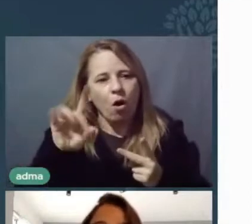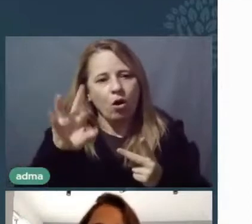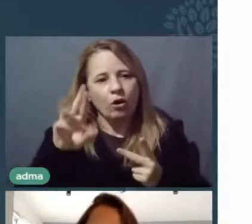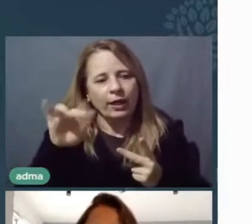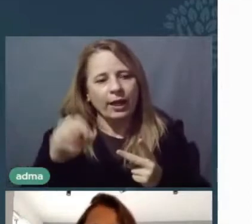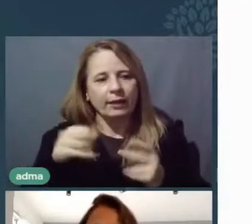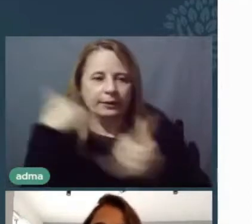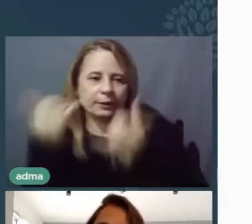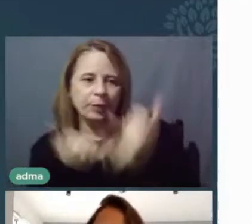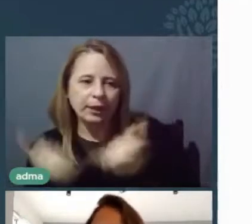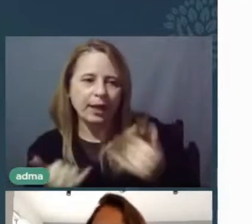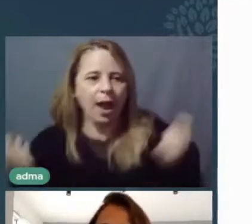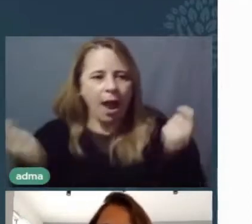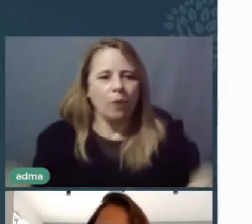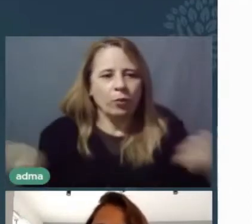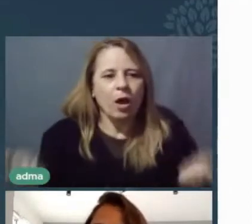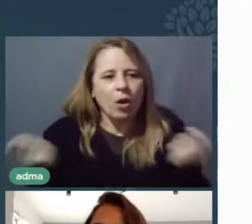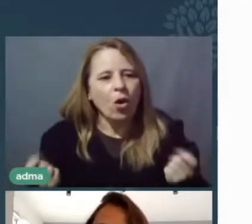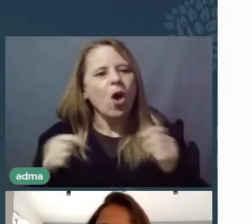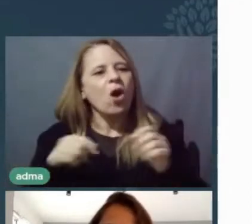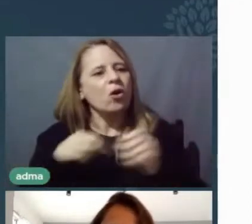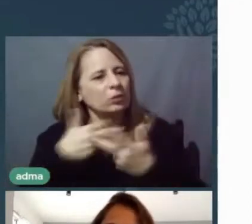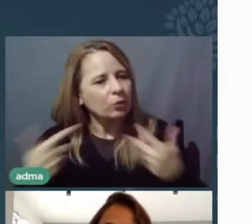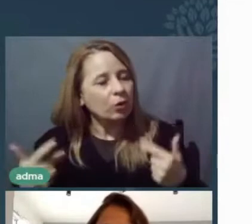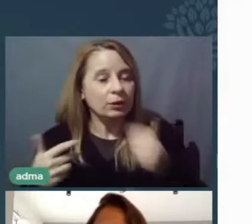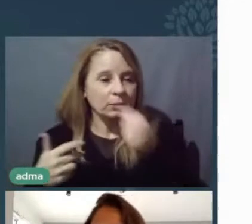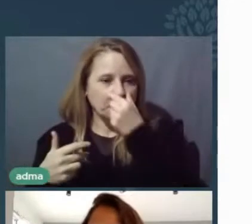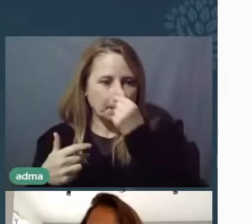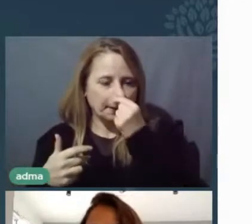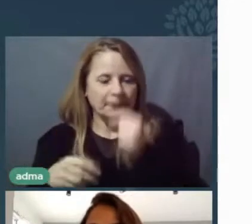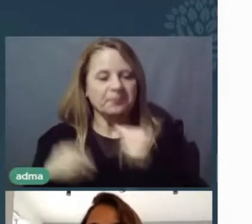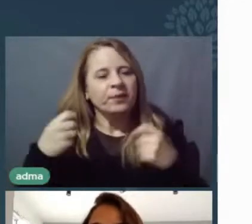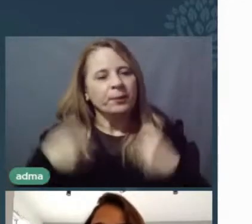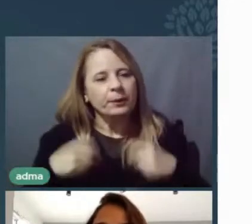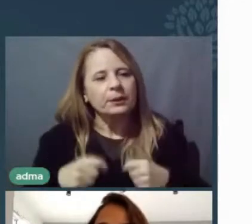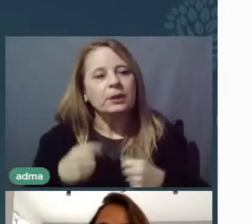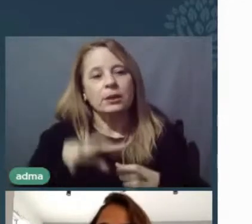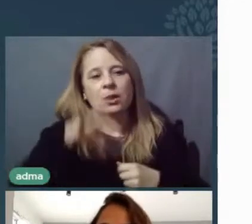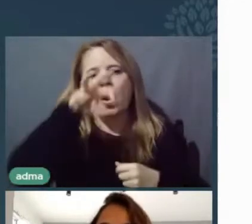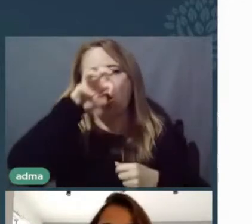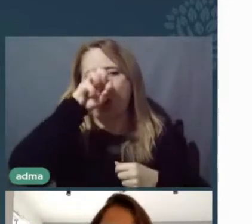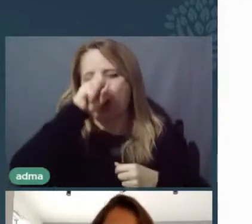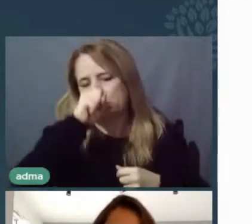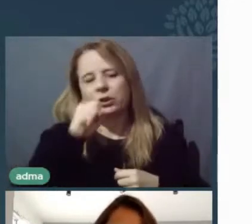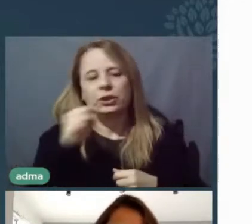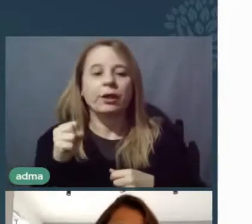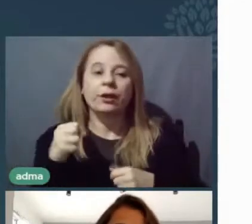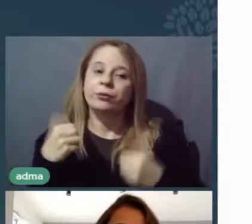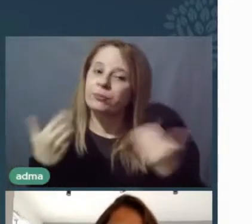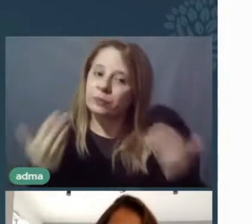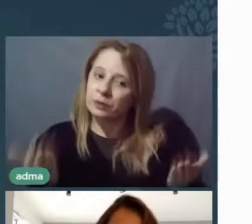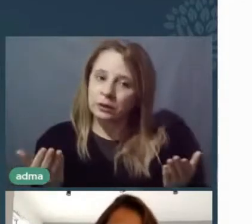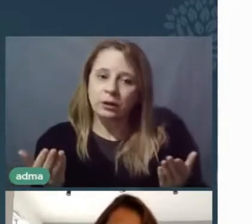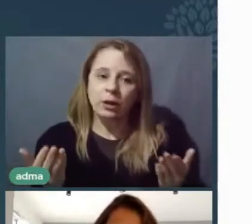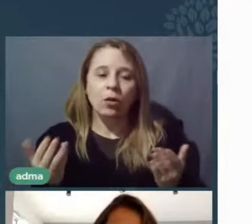são extenuantes, que necessitam de uma grande quantidade de oxigênio para ser realizada. Então,